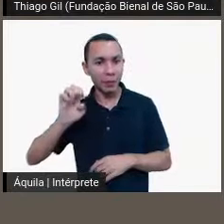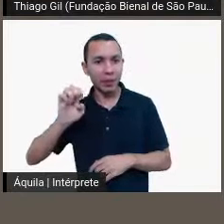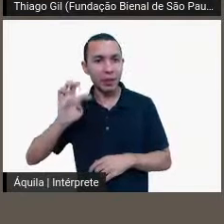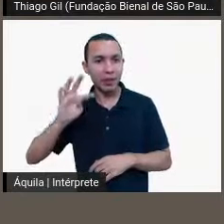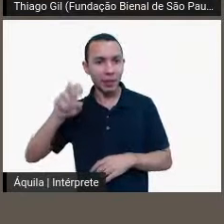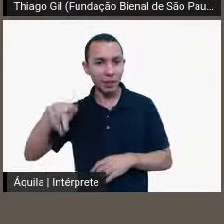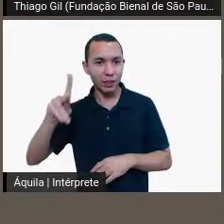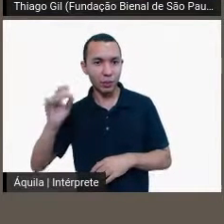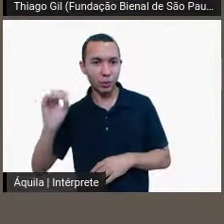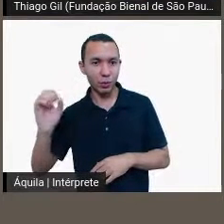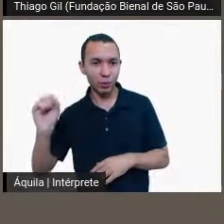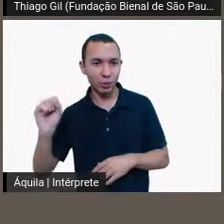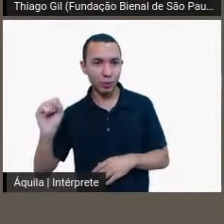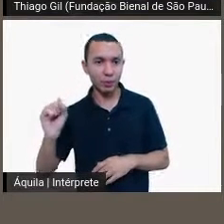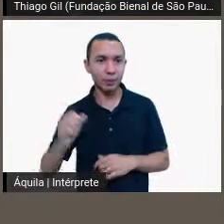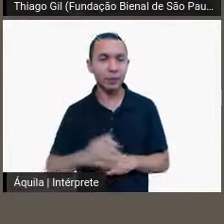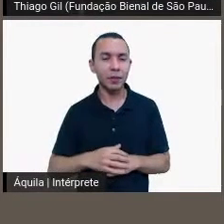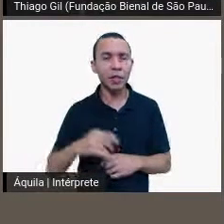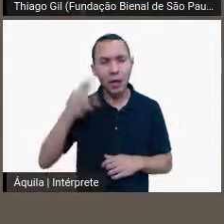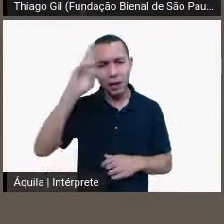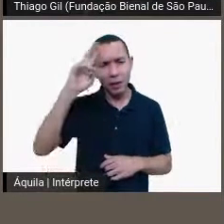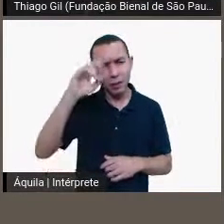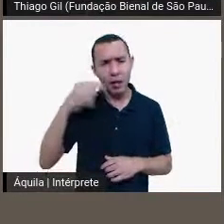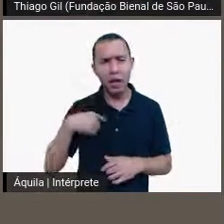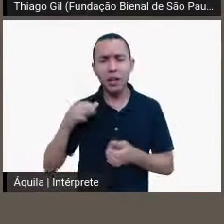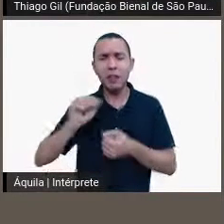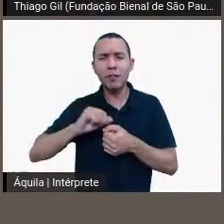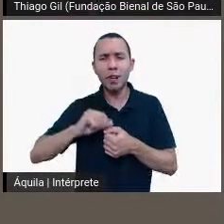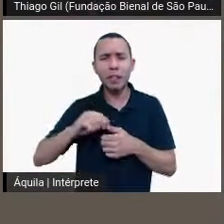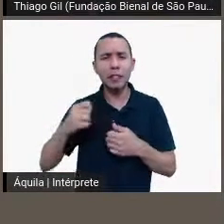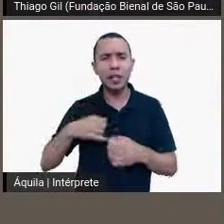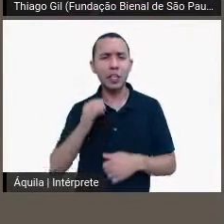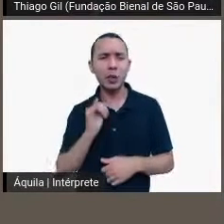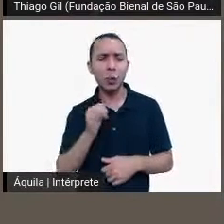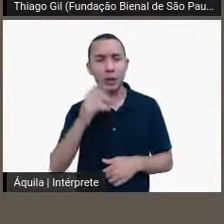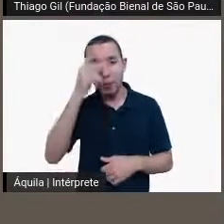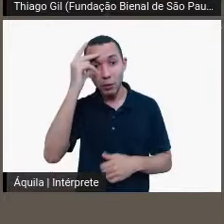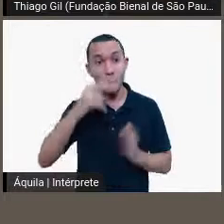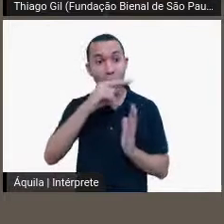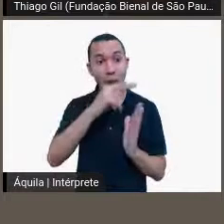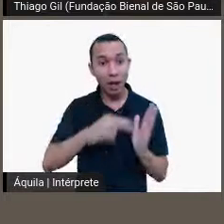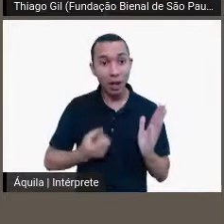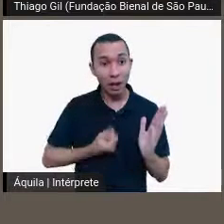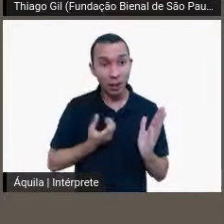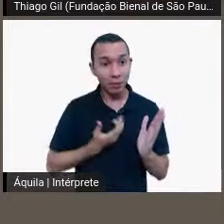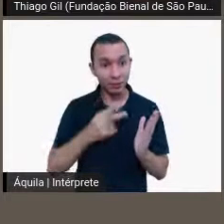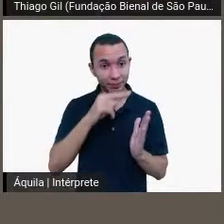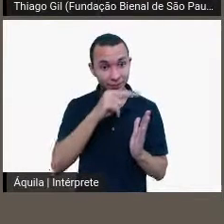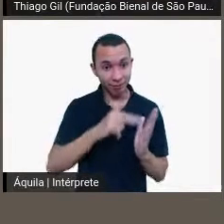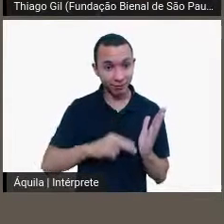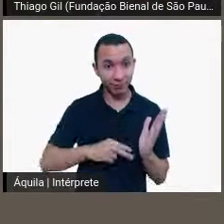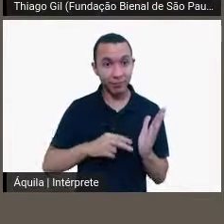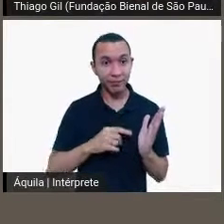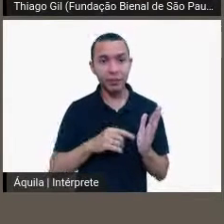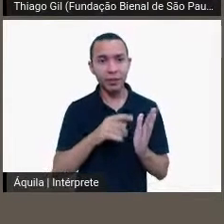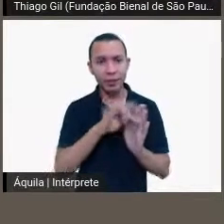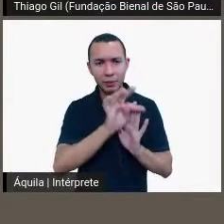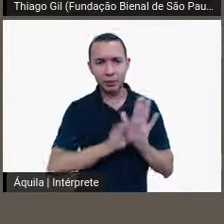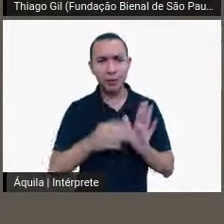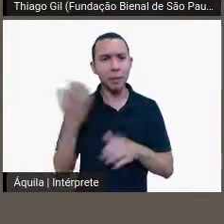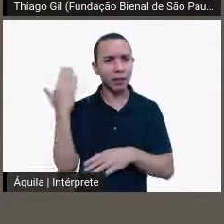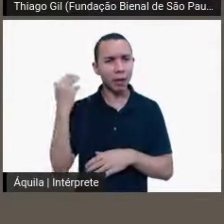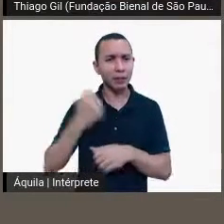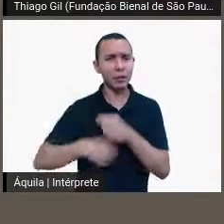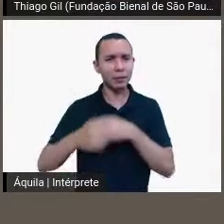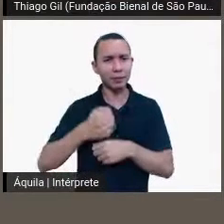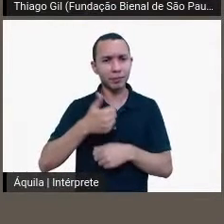é preciso lembrar que quando ele faz isso, ele conta que quem lê o romance, na época, né, o romance foi publicado em 1924,